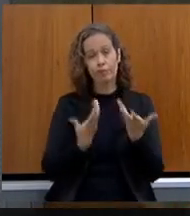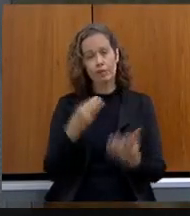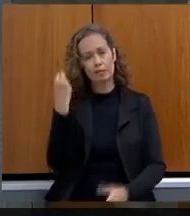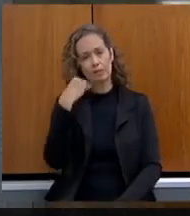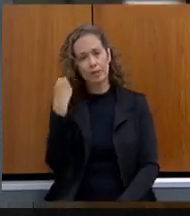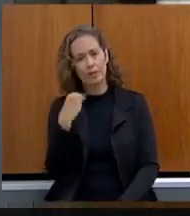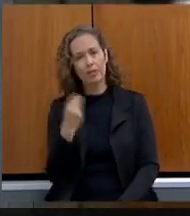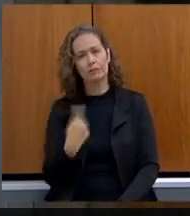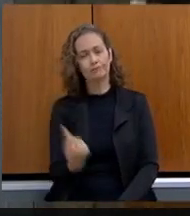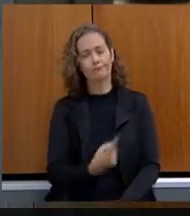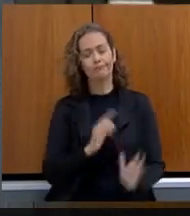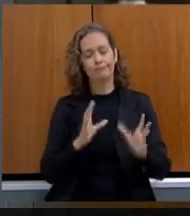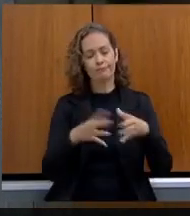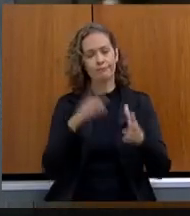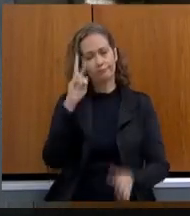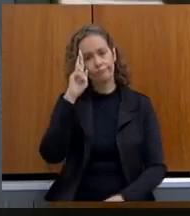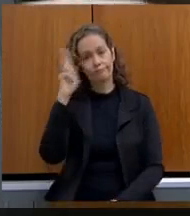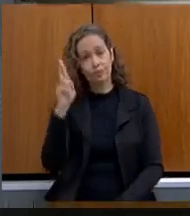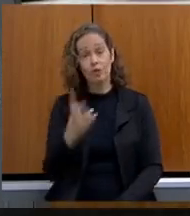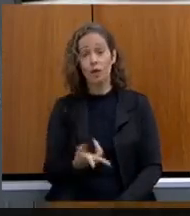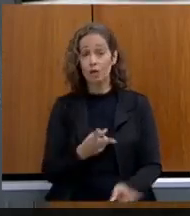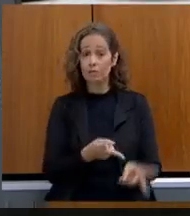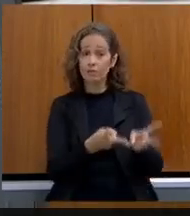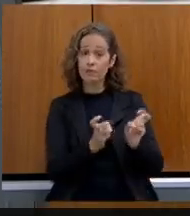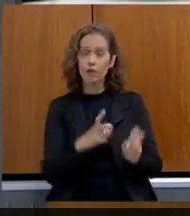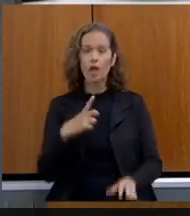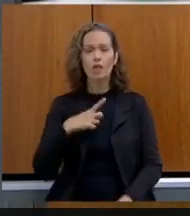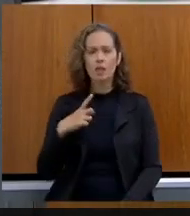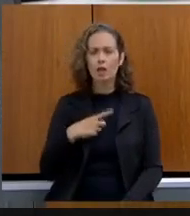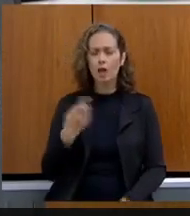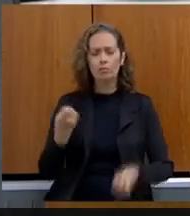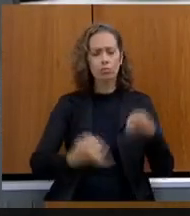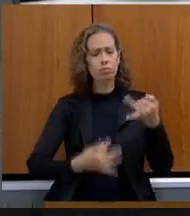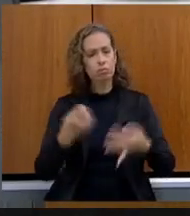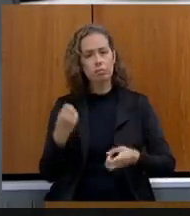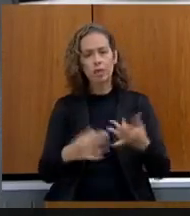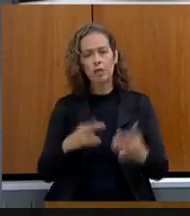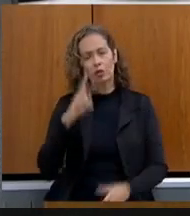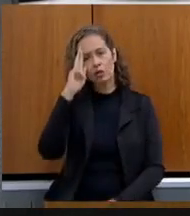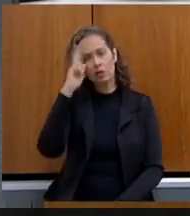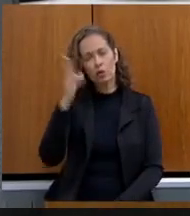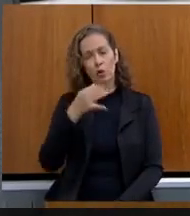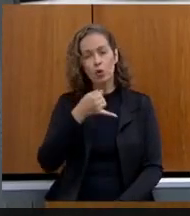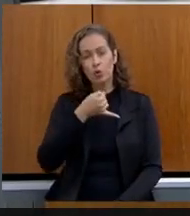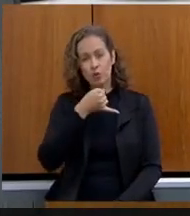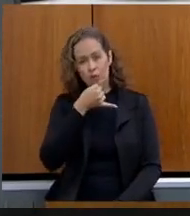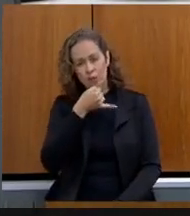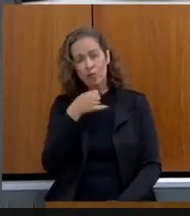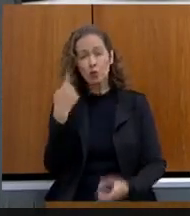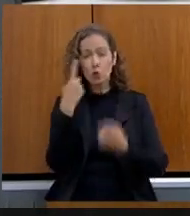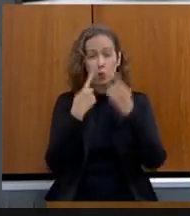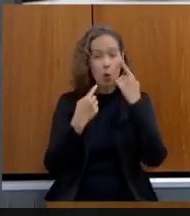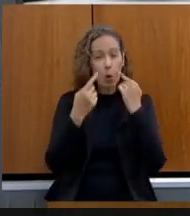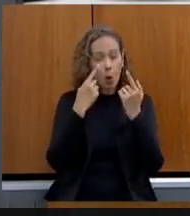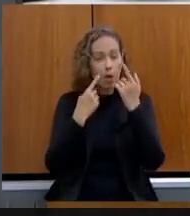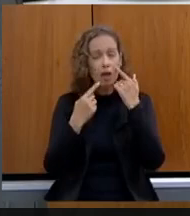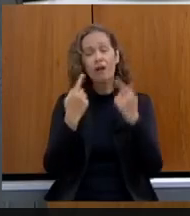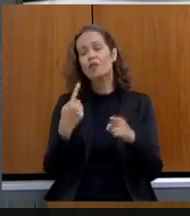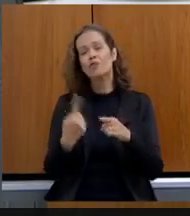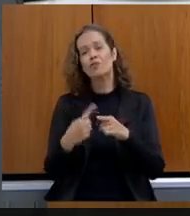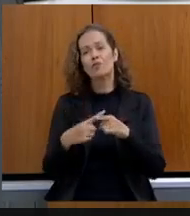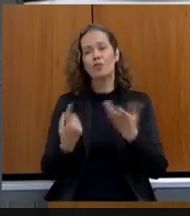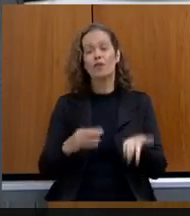realmente diretores é eu tenho relatos de diretores chorando de tristeza pela falta do recurso e tenho